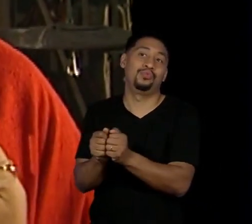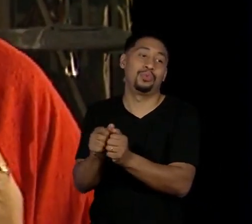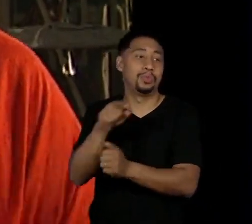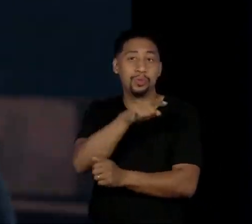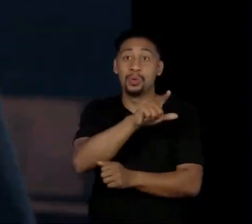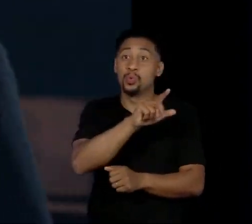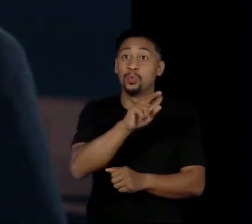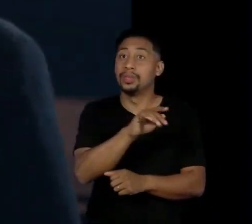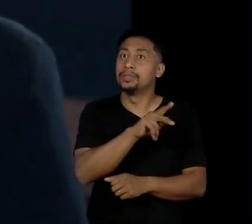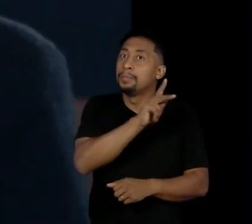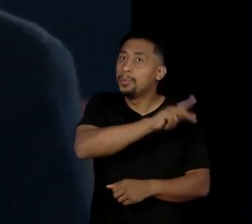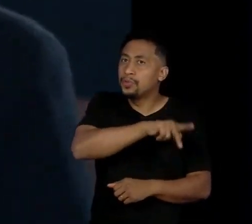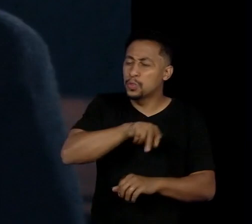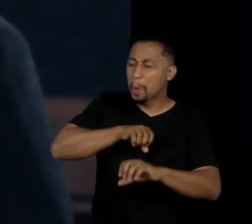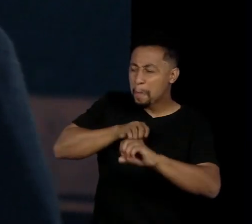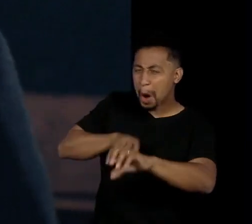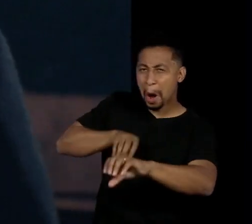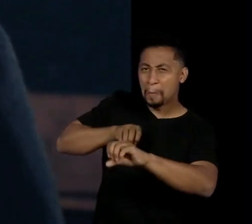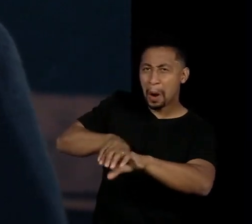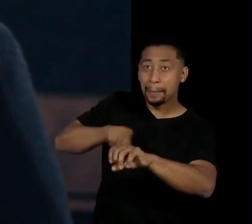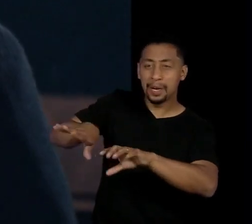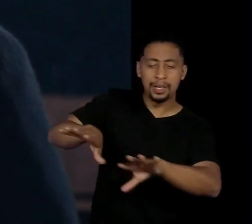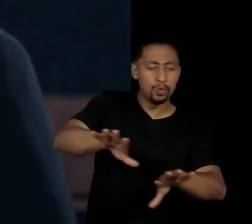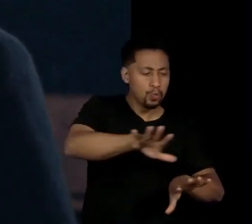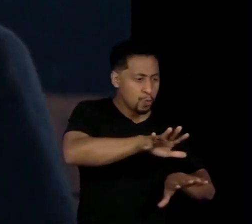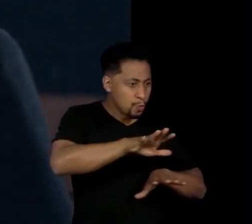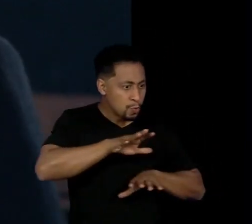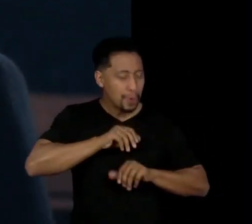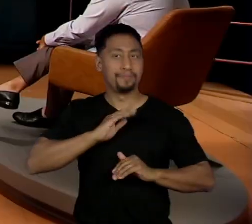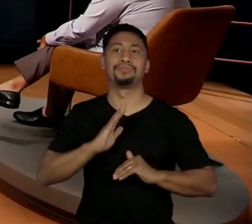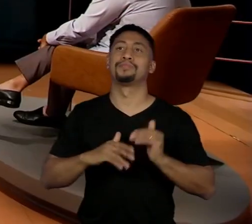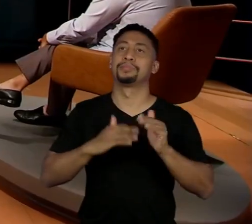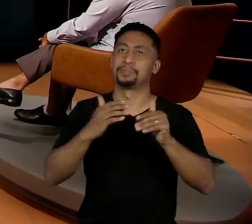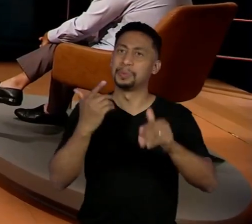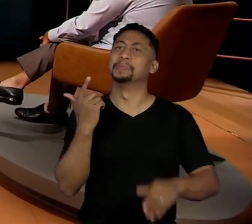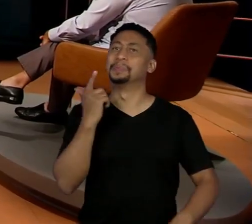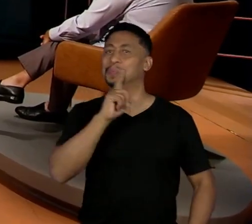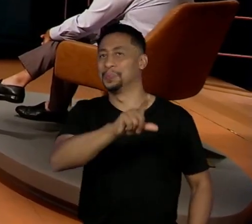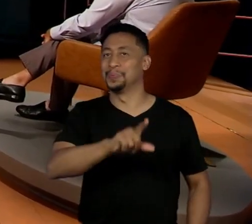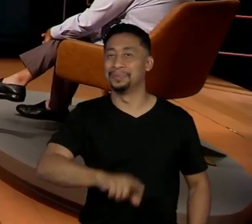com aquele jovem mestre do nosso teatro. A história é praticamente a mesma.